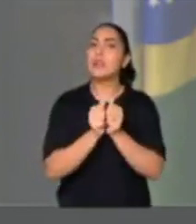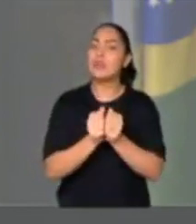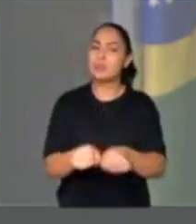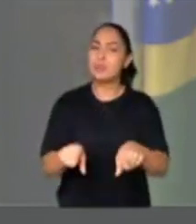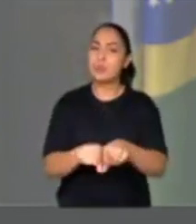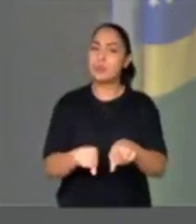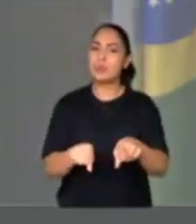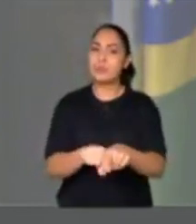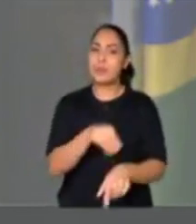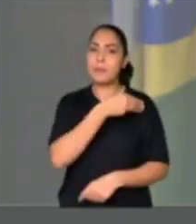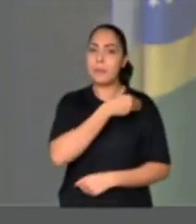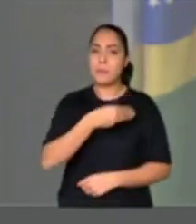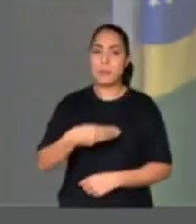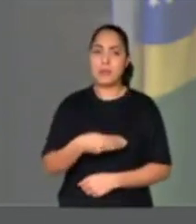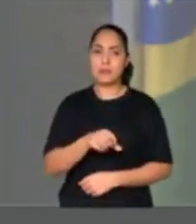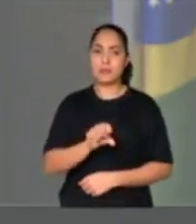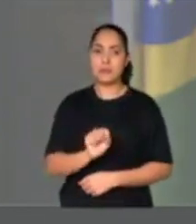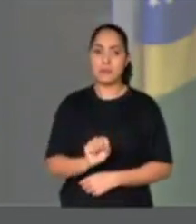o ministro Sérgio Moro.